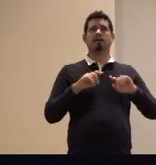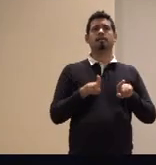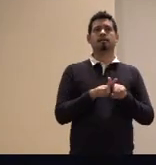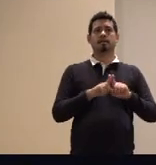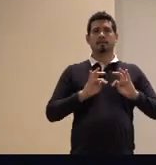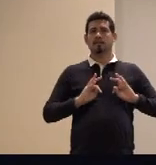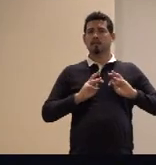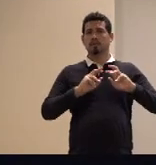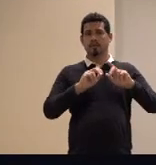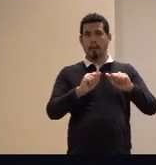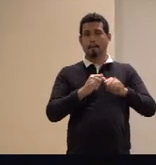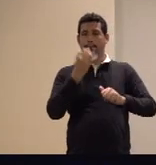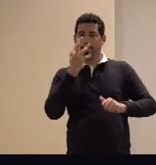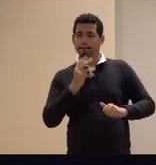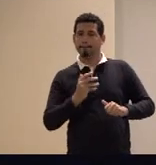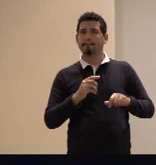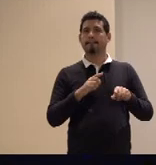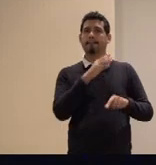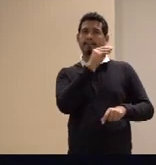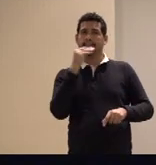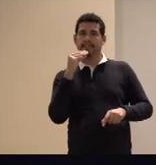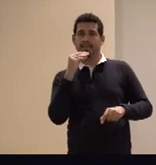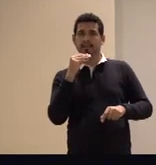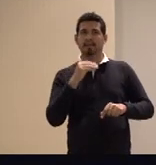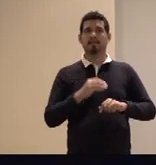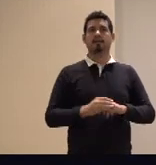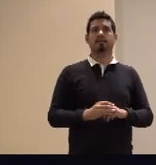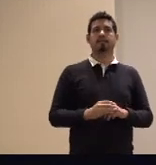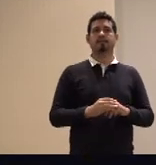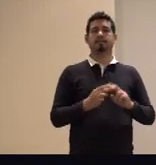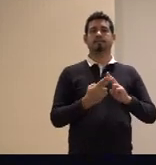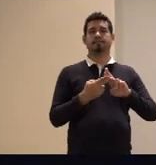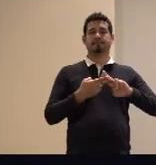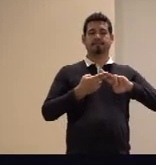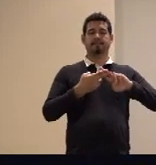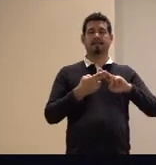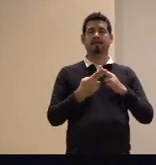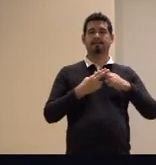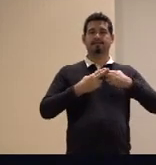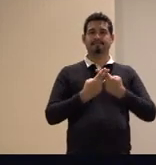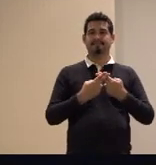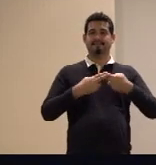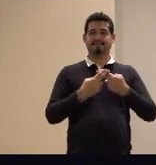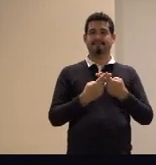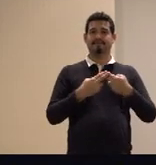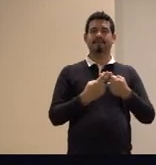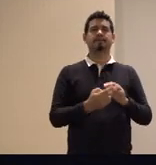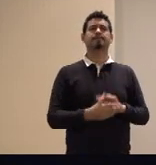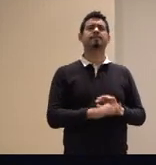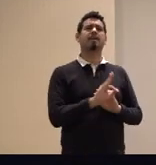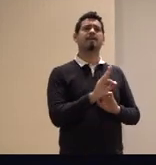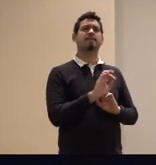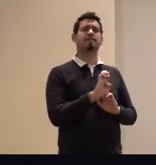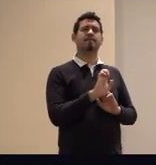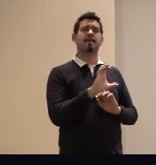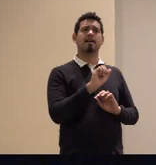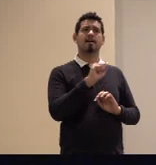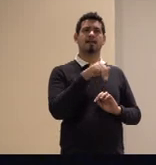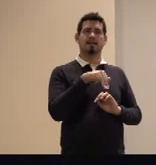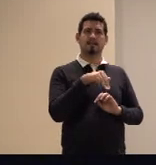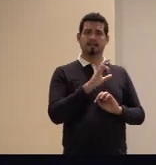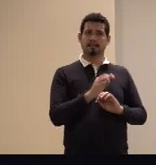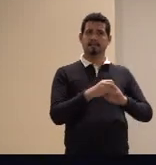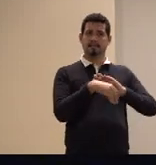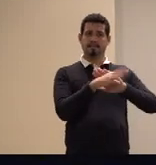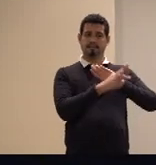e o Conselho da Criança e Adolescente, né? Ou seja, nós somos todos os atores envolvidos na rede de proteção. Talvez eu tenha esquecido alguém aqui.